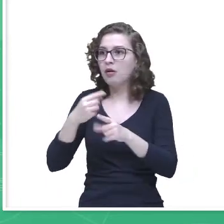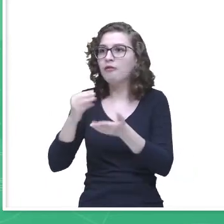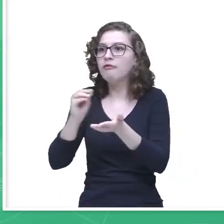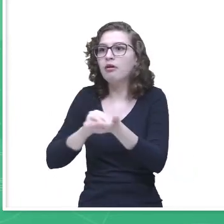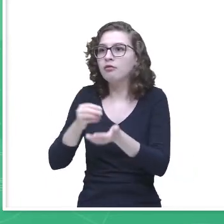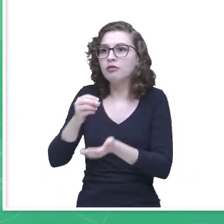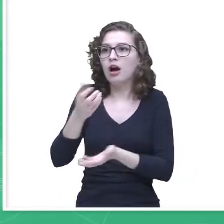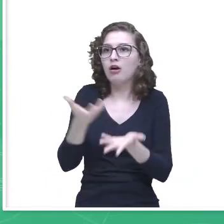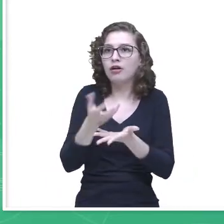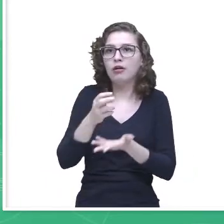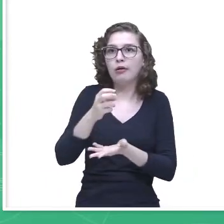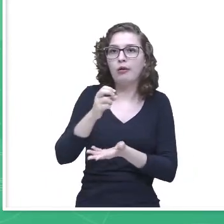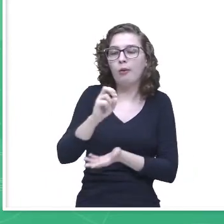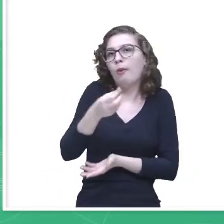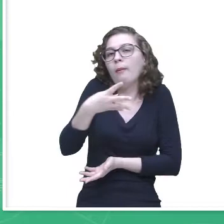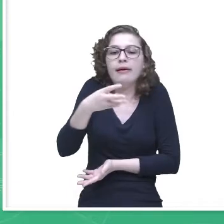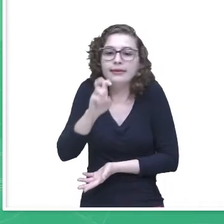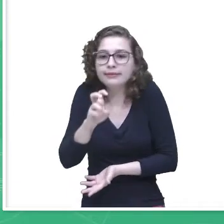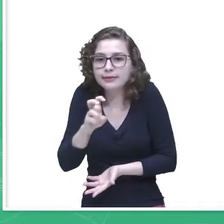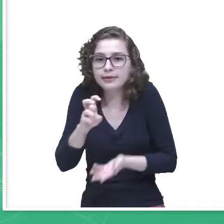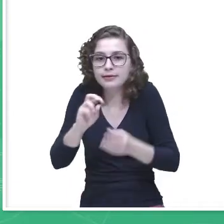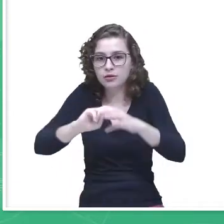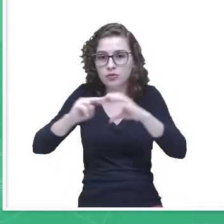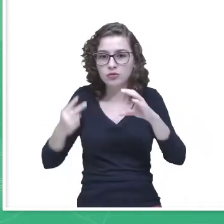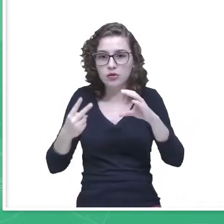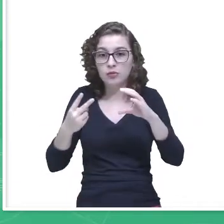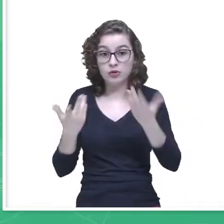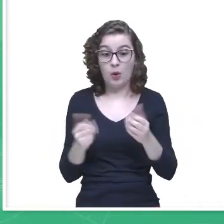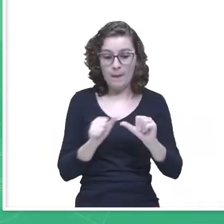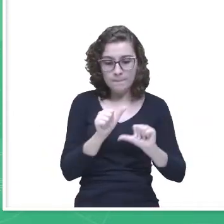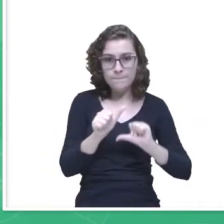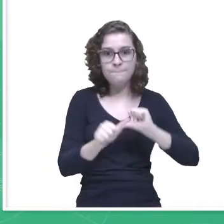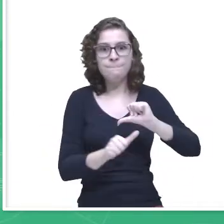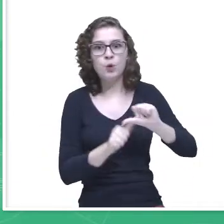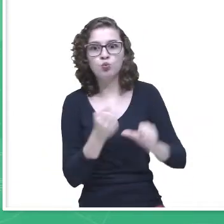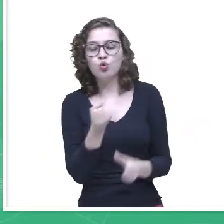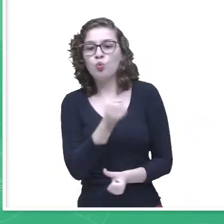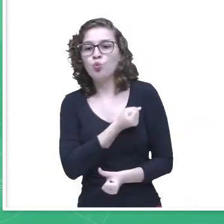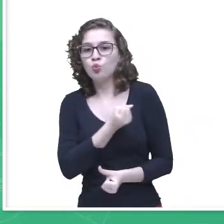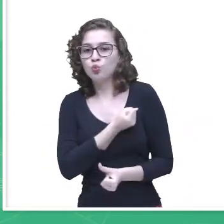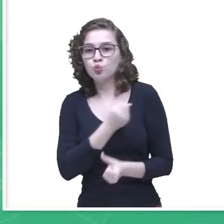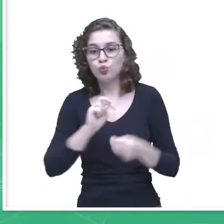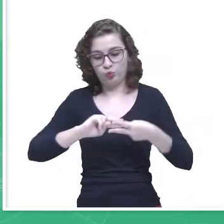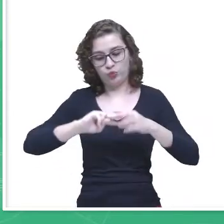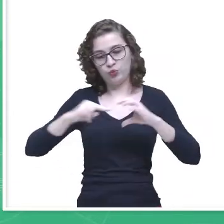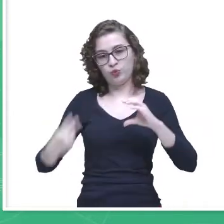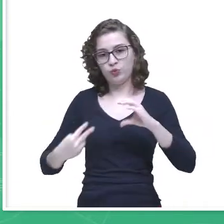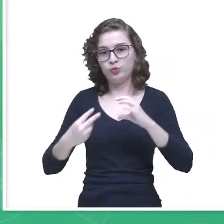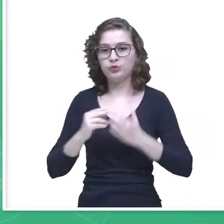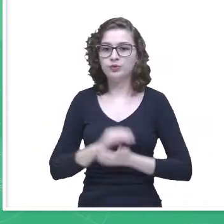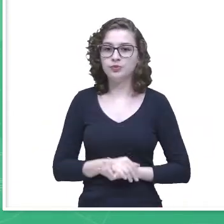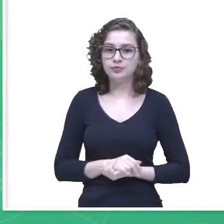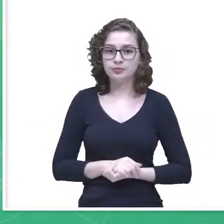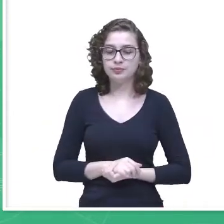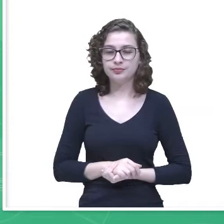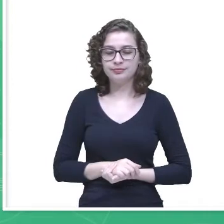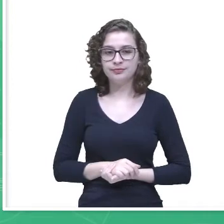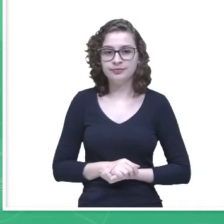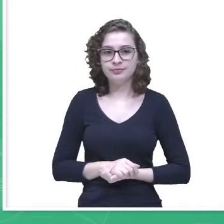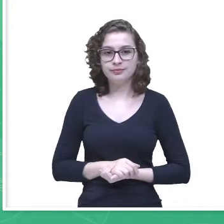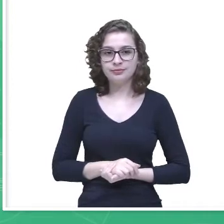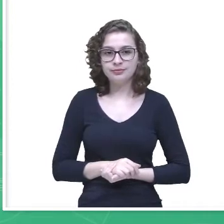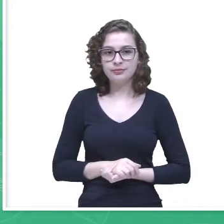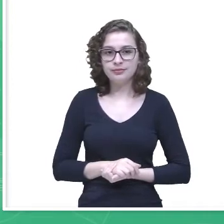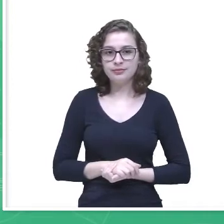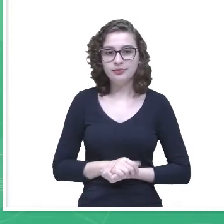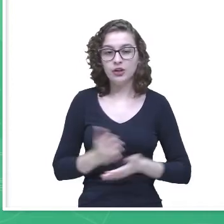um, eu tenho 45. Então, eu tenho uma alteração no número do cromossomo, ok? Beleza? Vamos ver